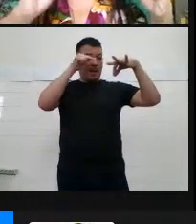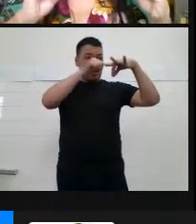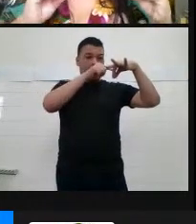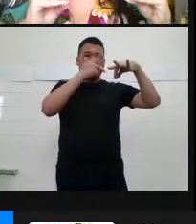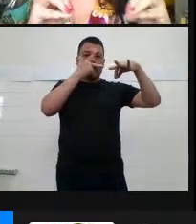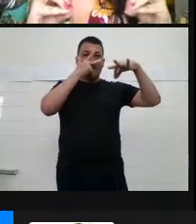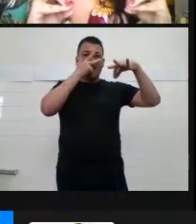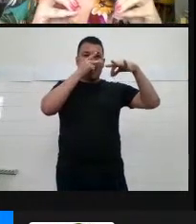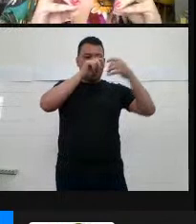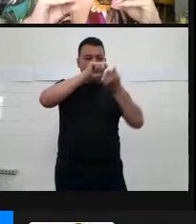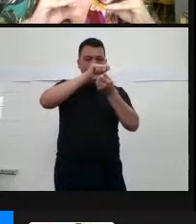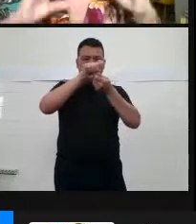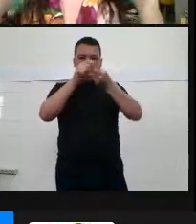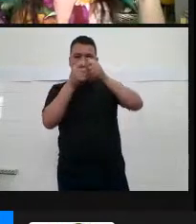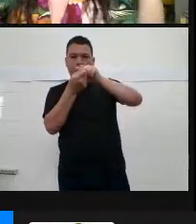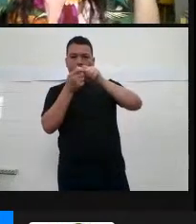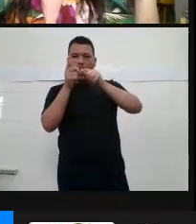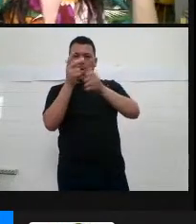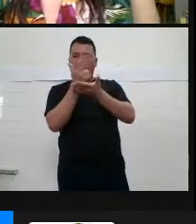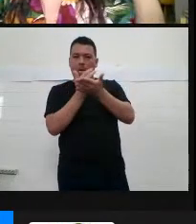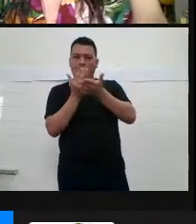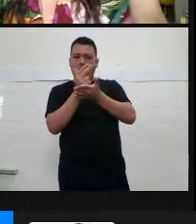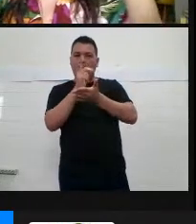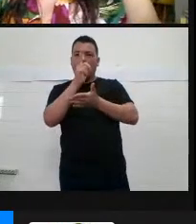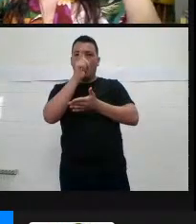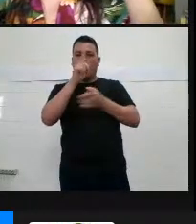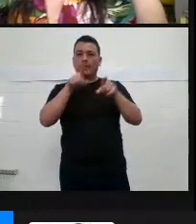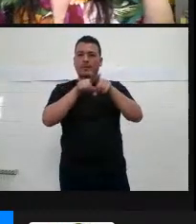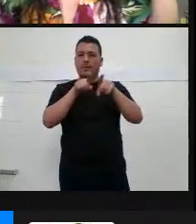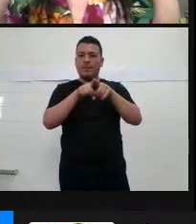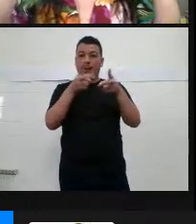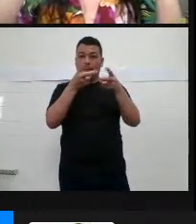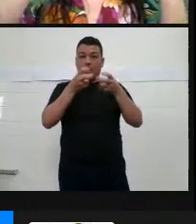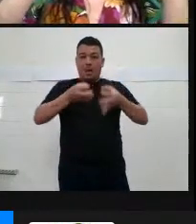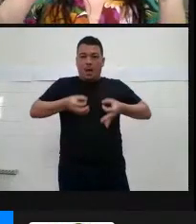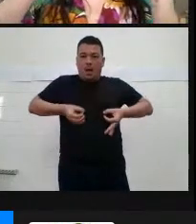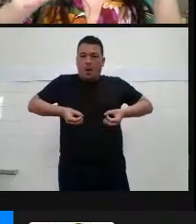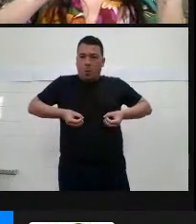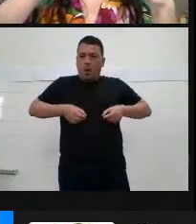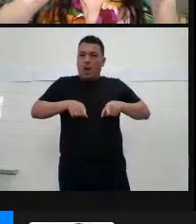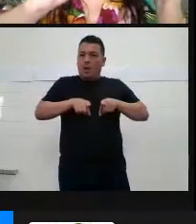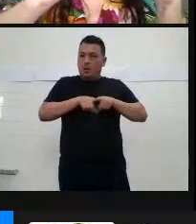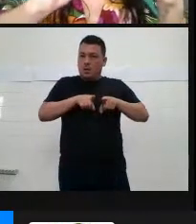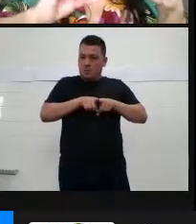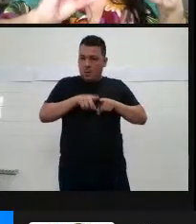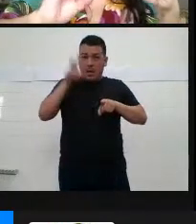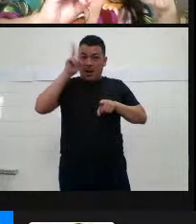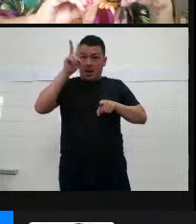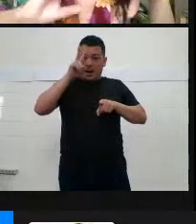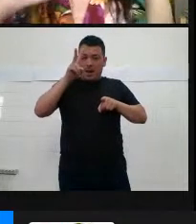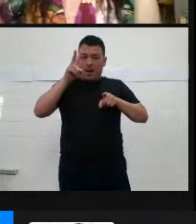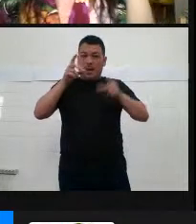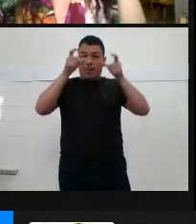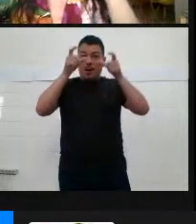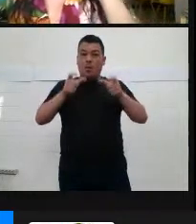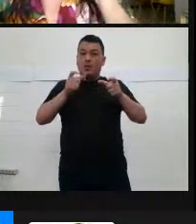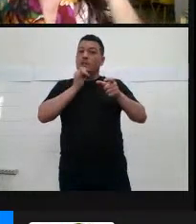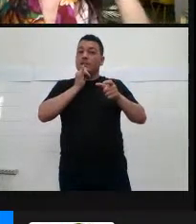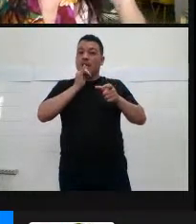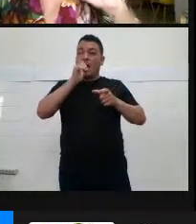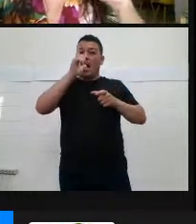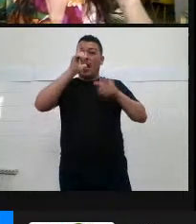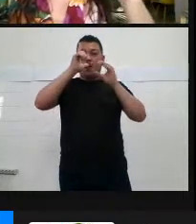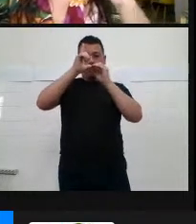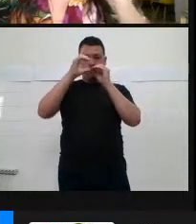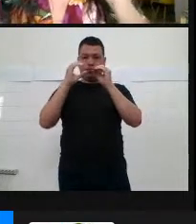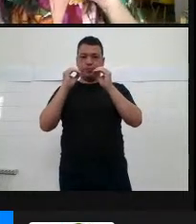né, do masculino. Então, observe que os ovários vão pensar, né, vai lembrar a posição dos testículos, né,